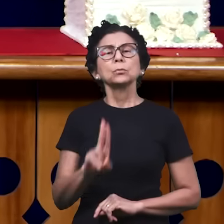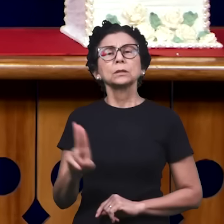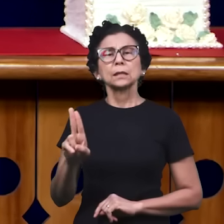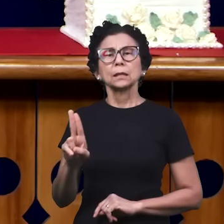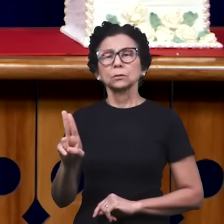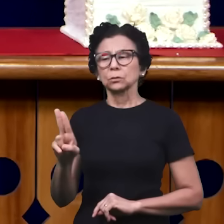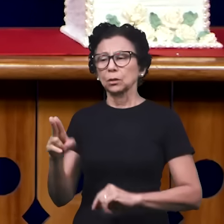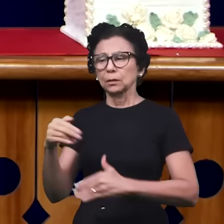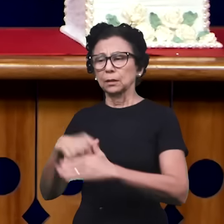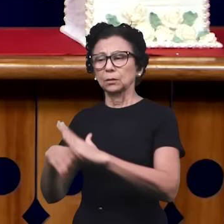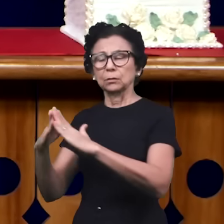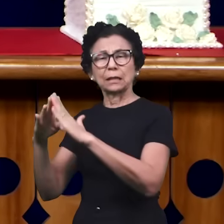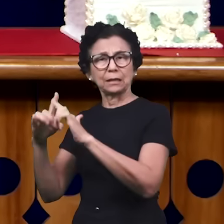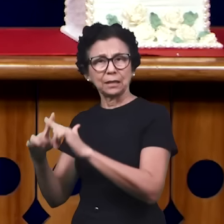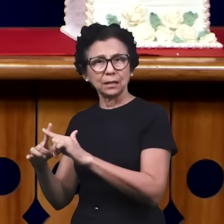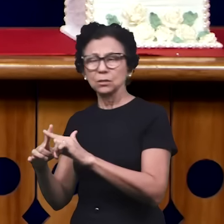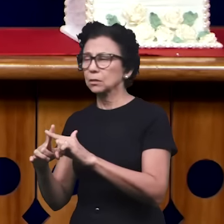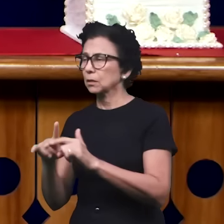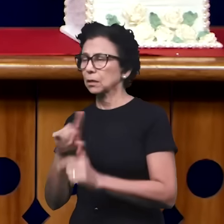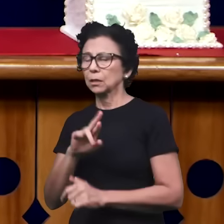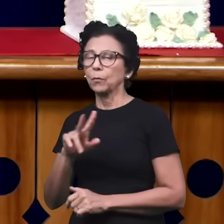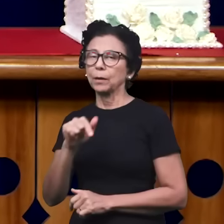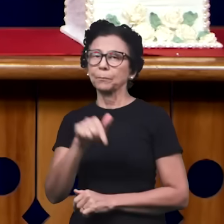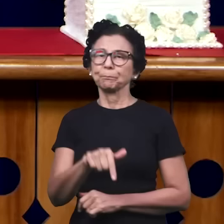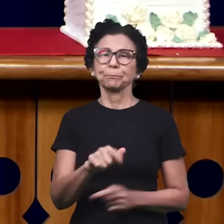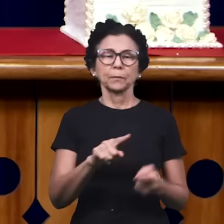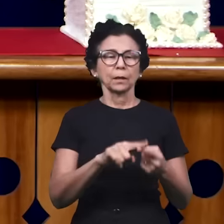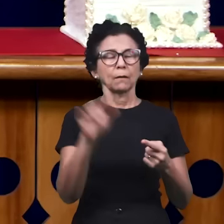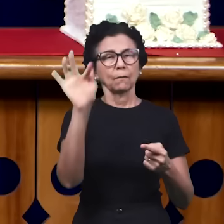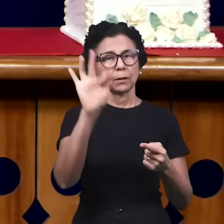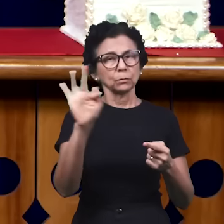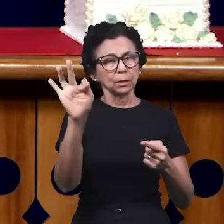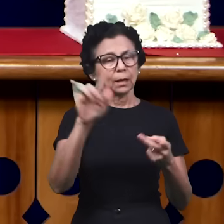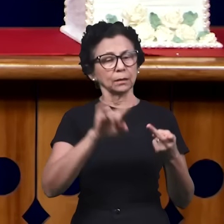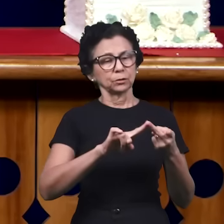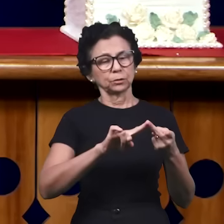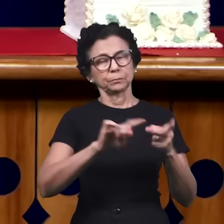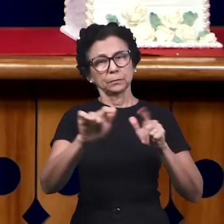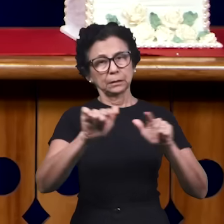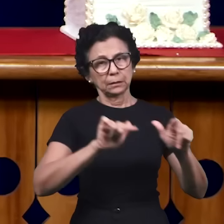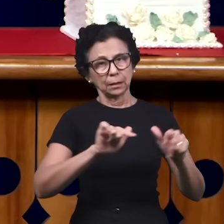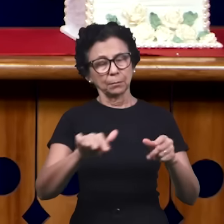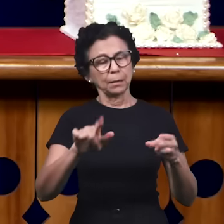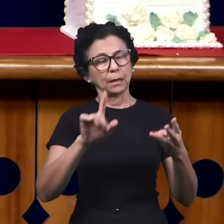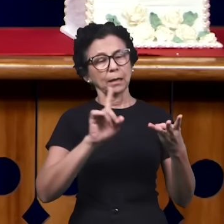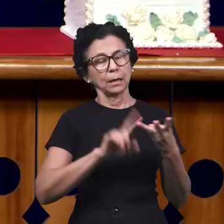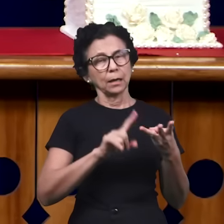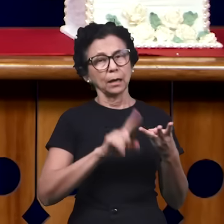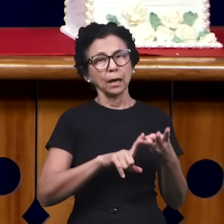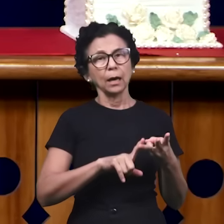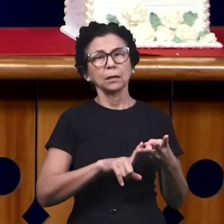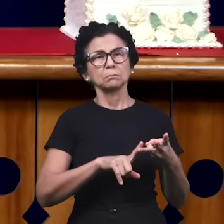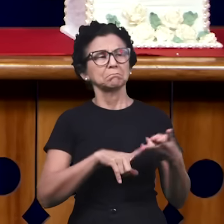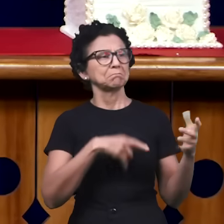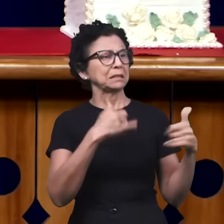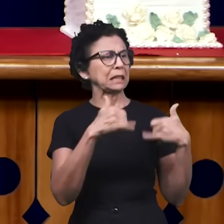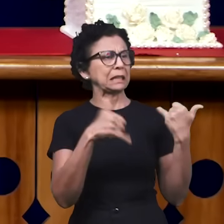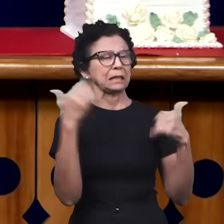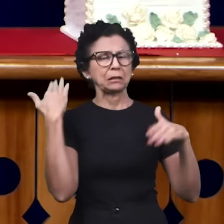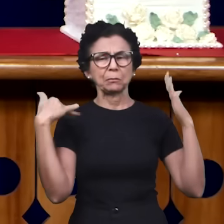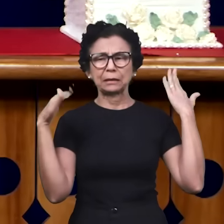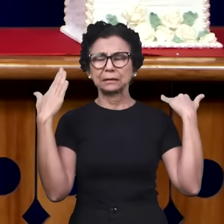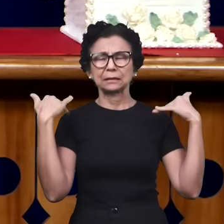nós fizermos. Quer você esteja na faculdade, quer você esteja no trabalho, quer você esteja em um momento de lazer,